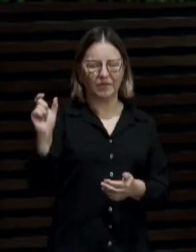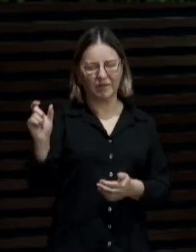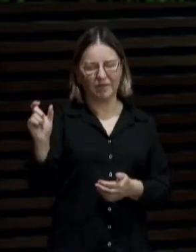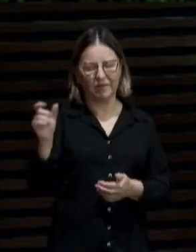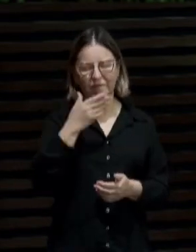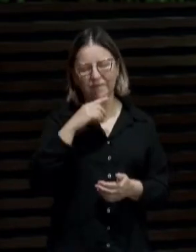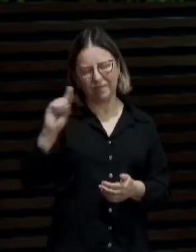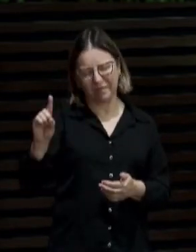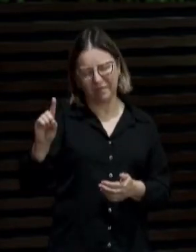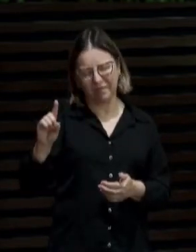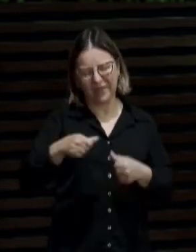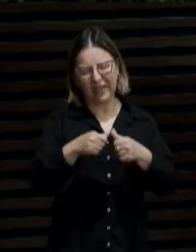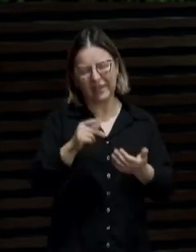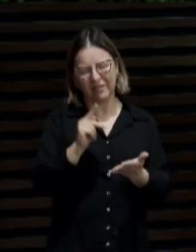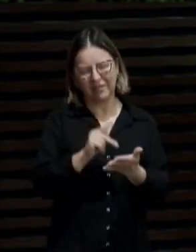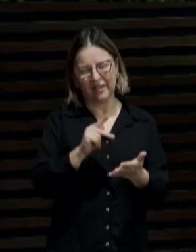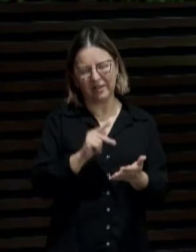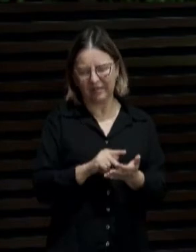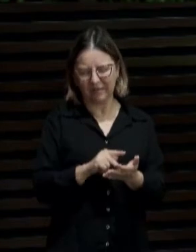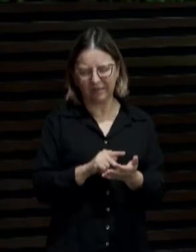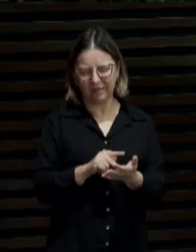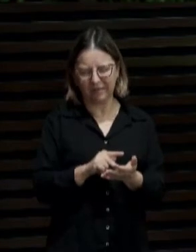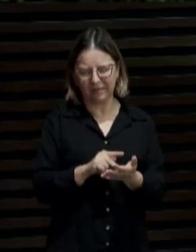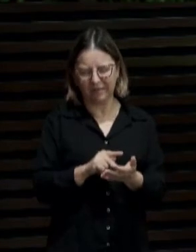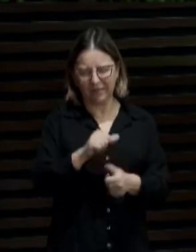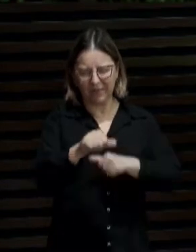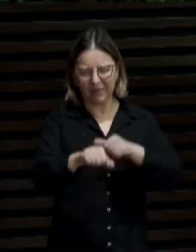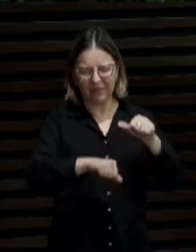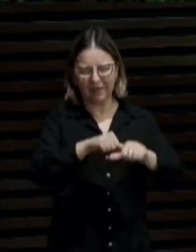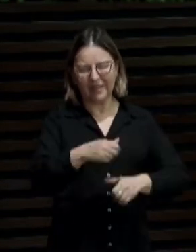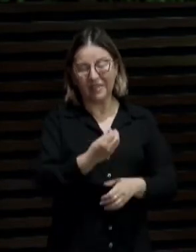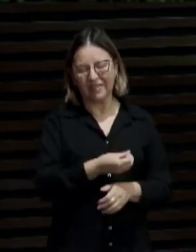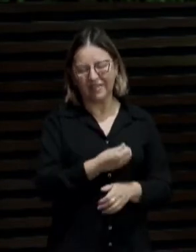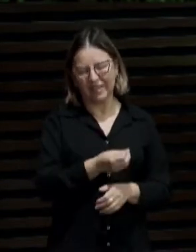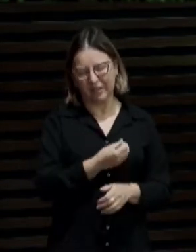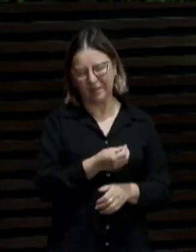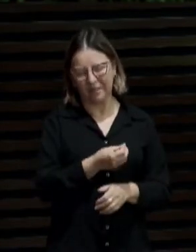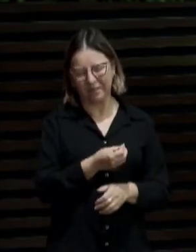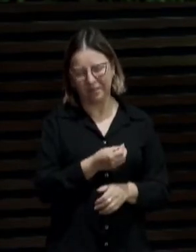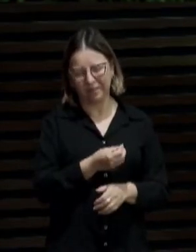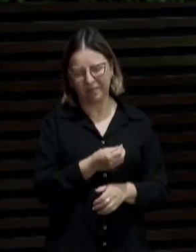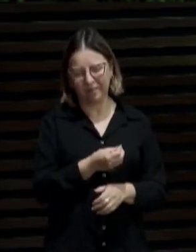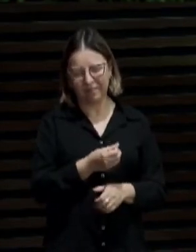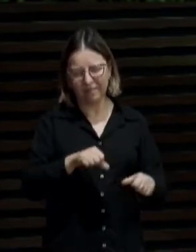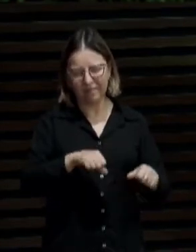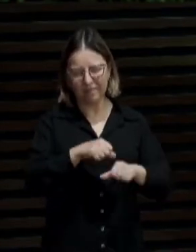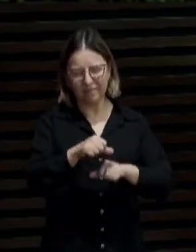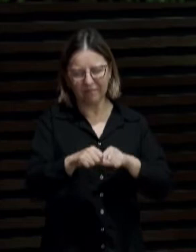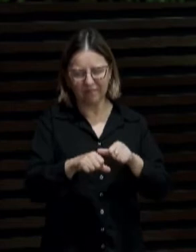Que essa verdade que a gente leu se torne vida e se torne